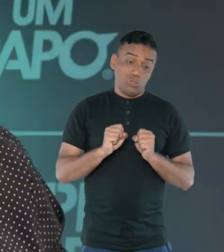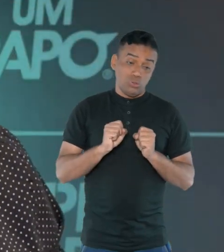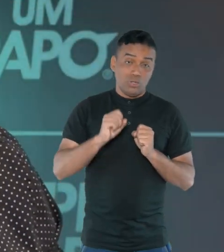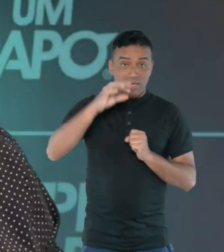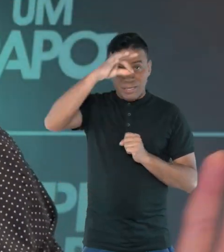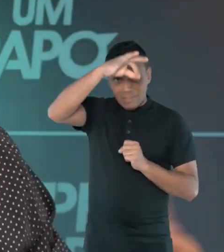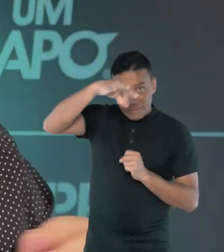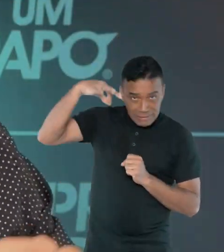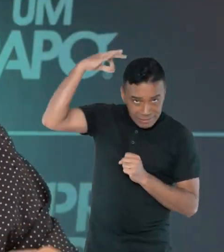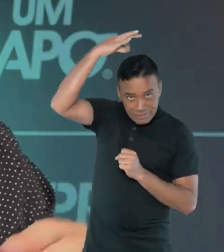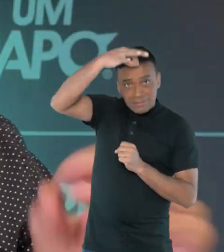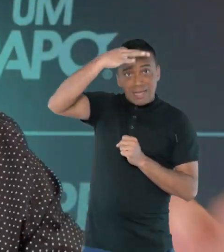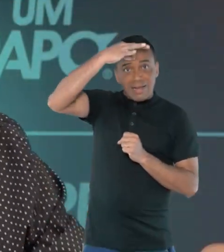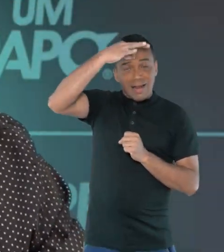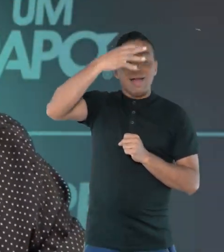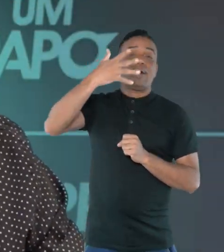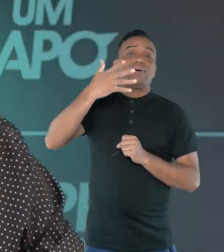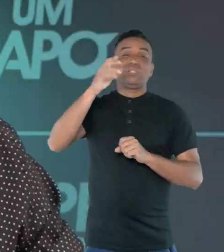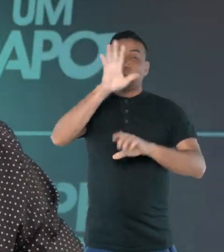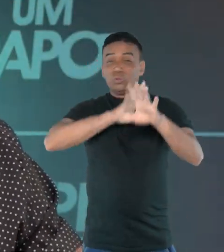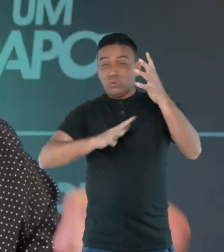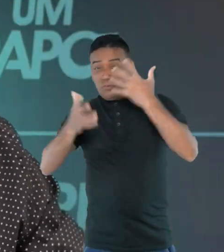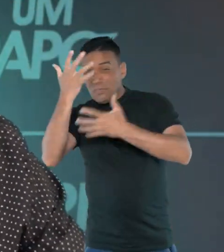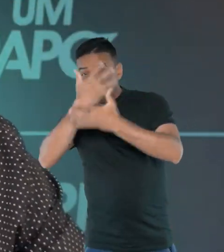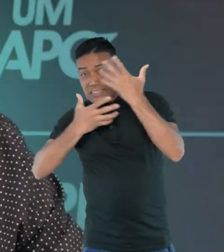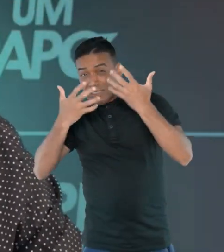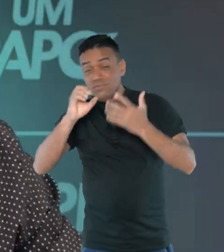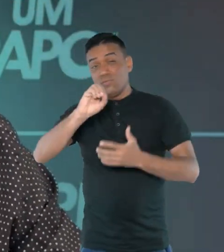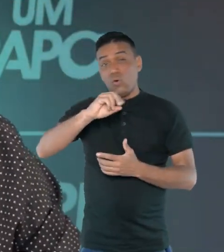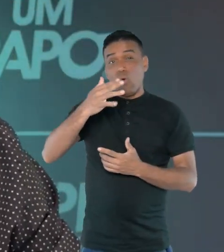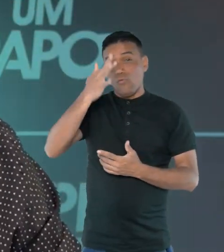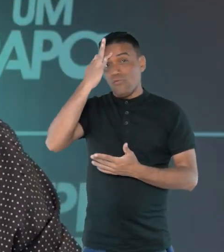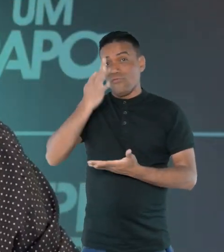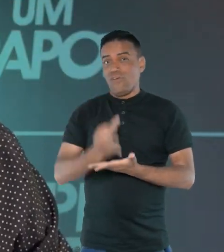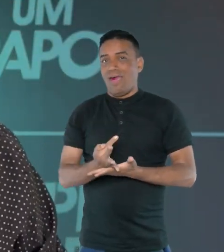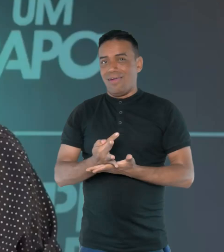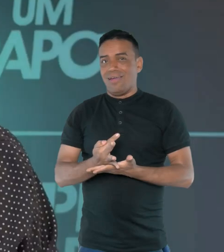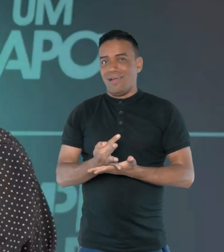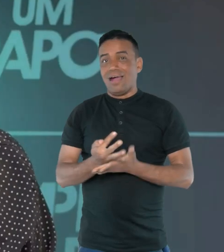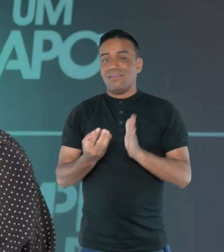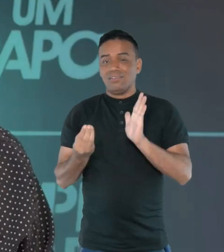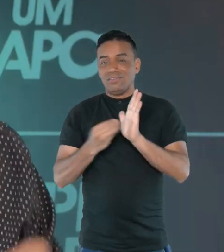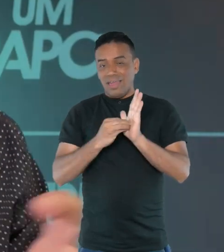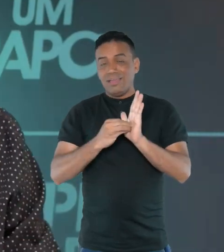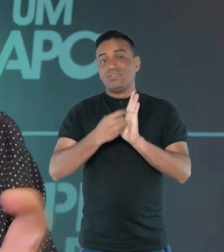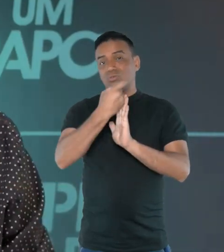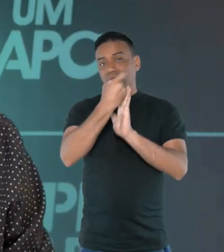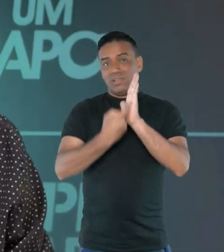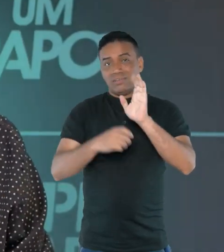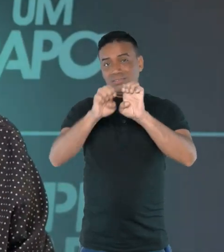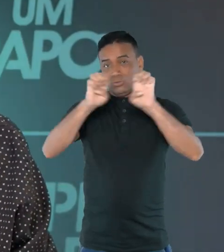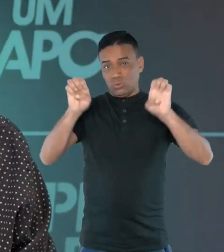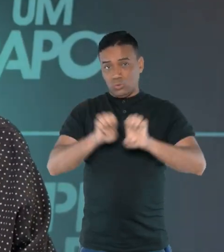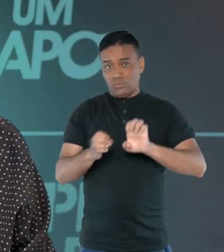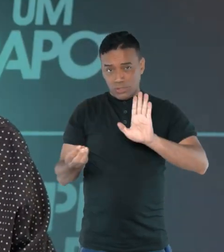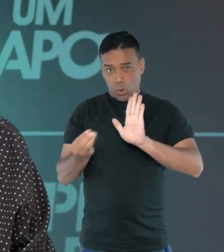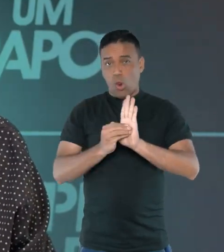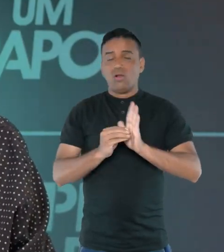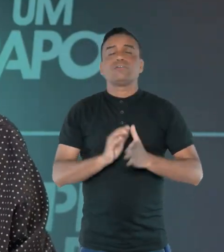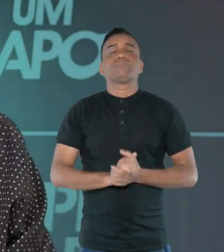sagrado invisível, seja na fé de fato, e você textualmente traz isso. Como foi para você